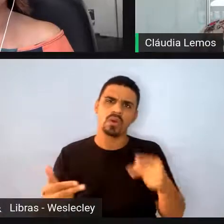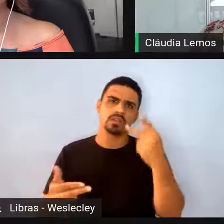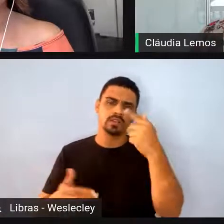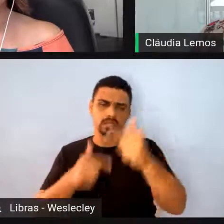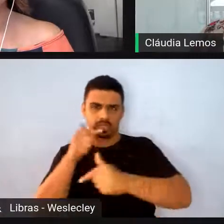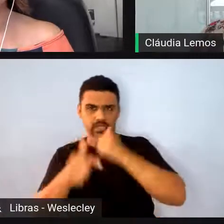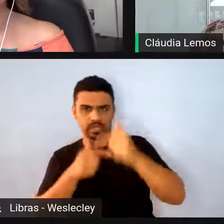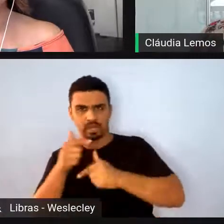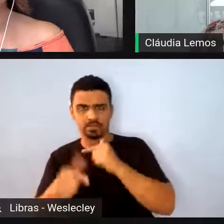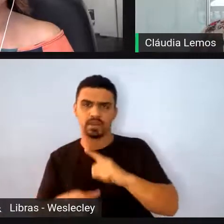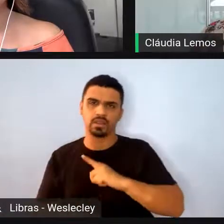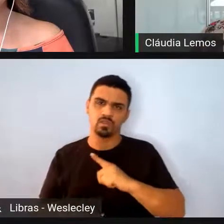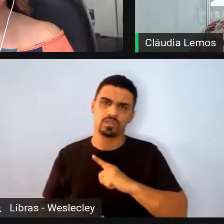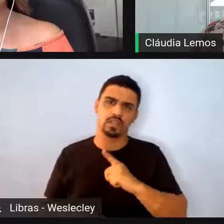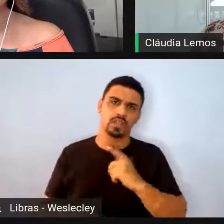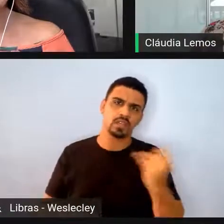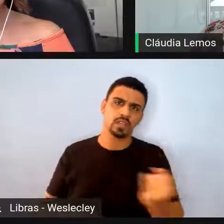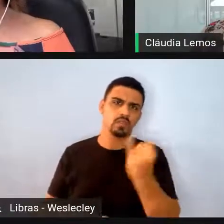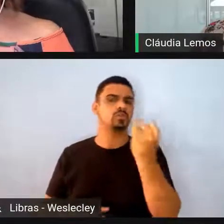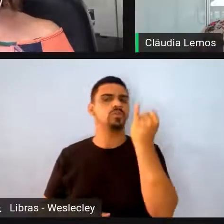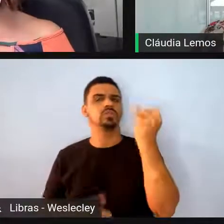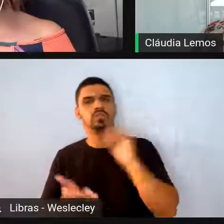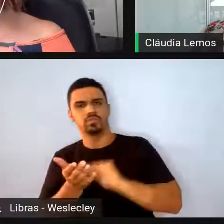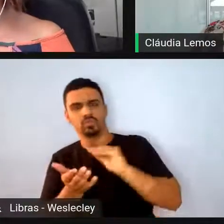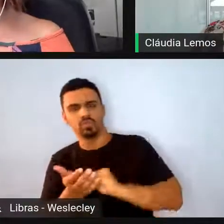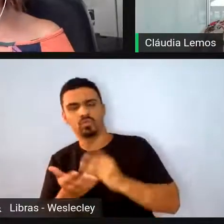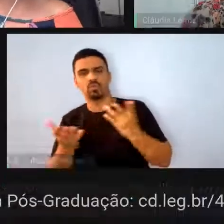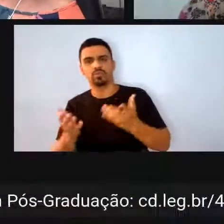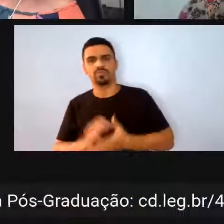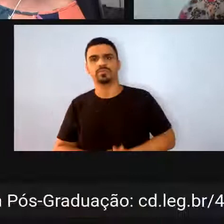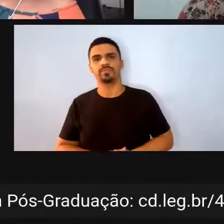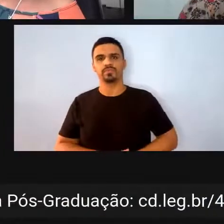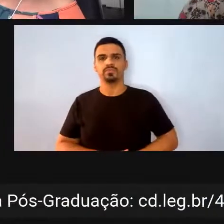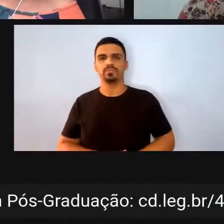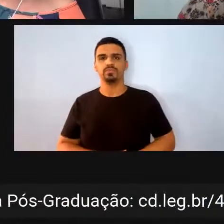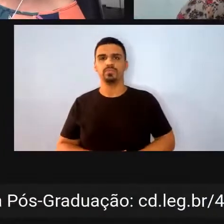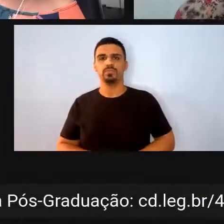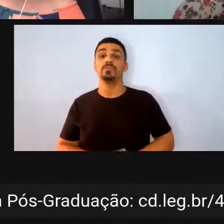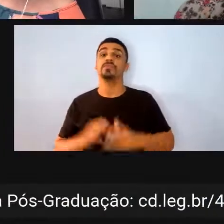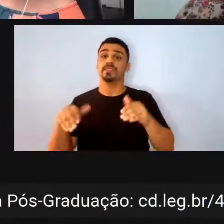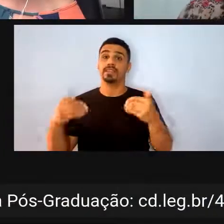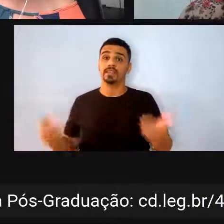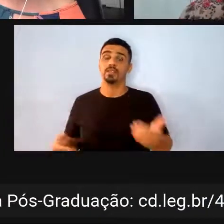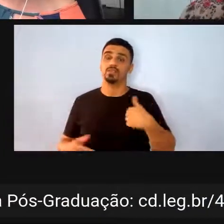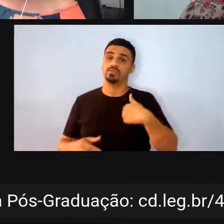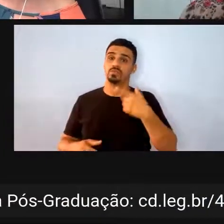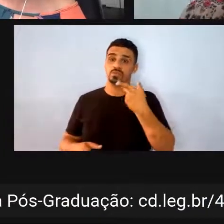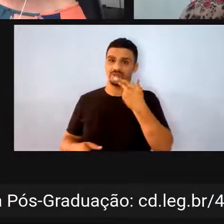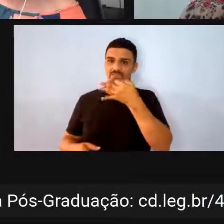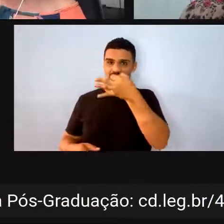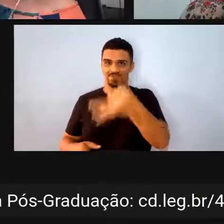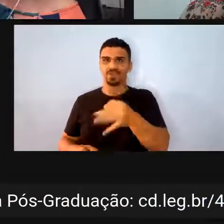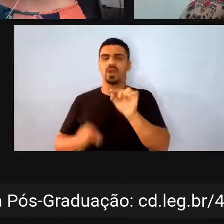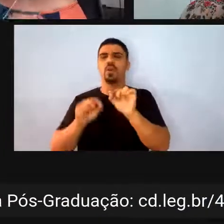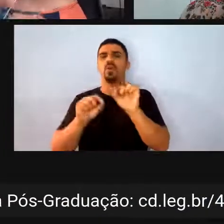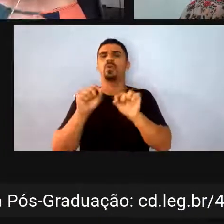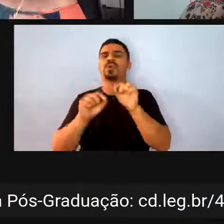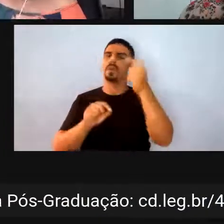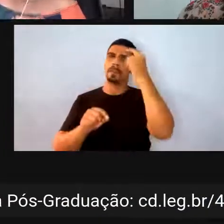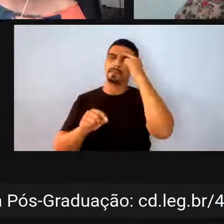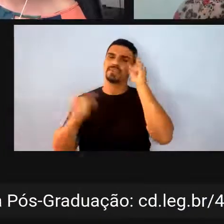trabalho. Faltou dizer alguma coisa importante aí? Eu quero só falar aqui do que eu acho que é o desafio,